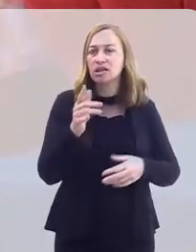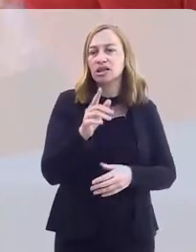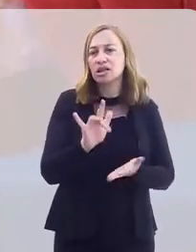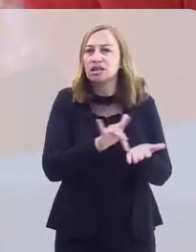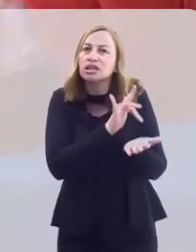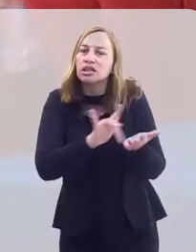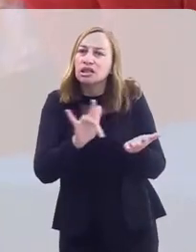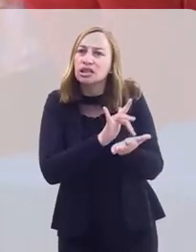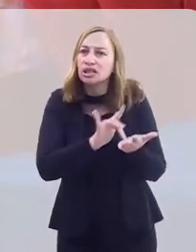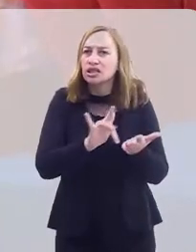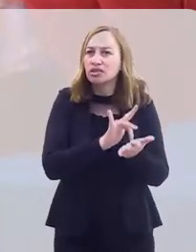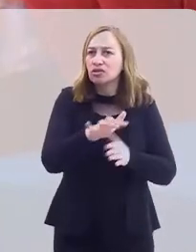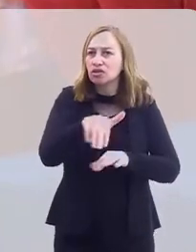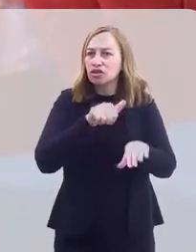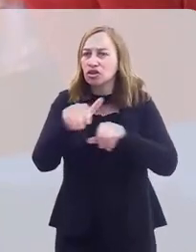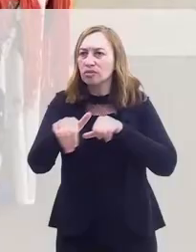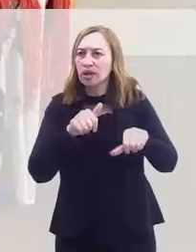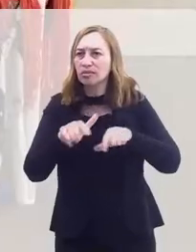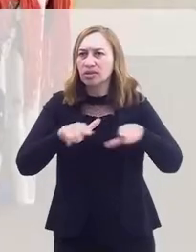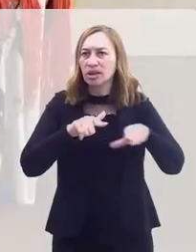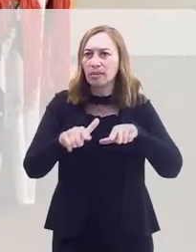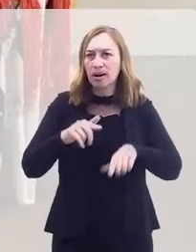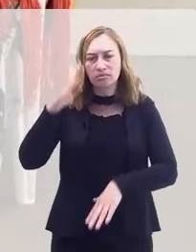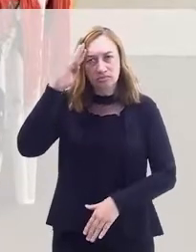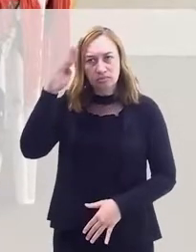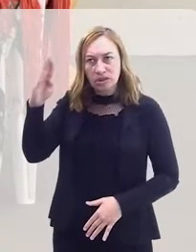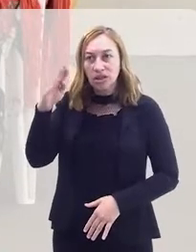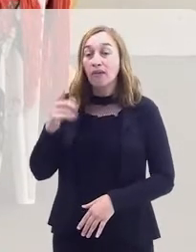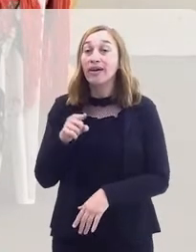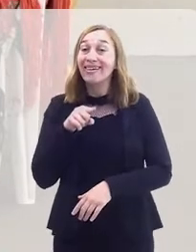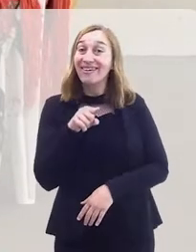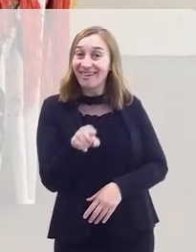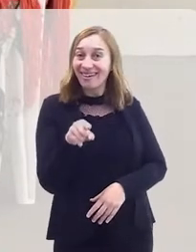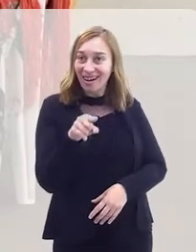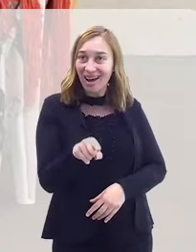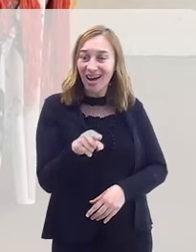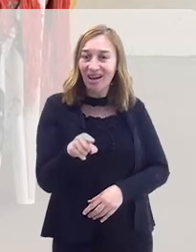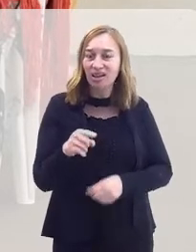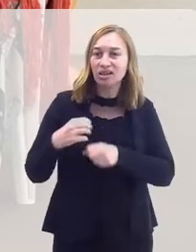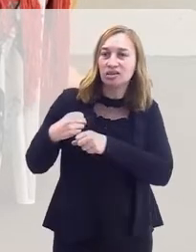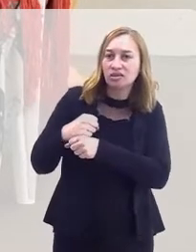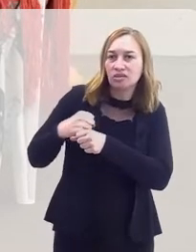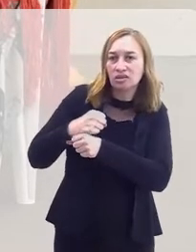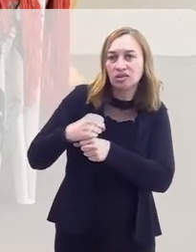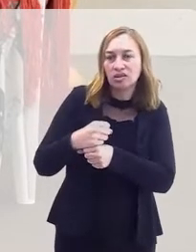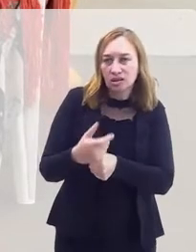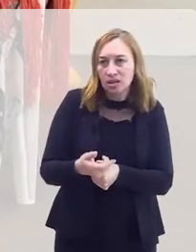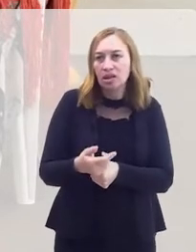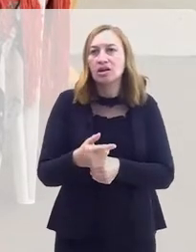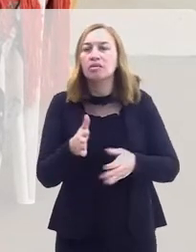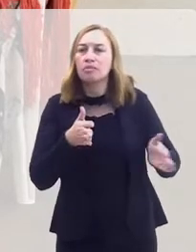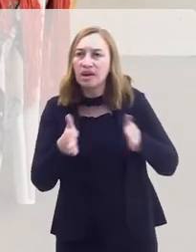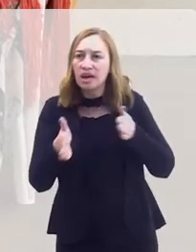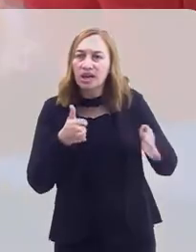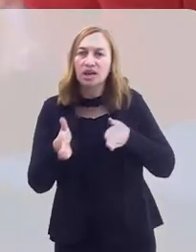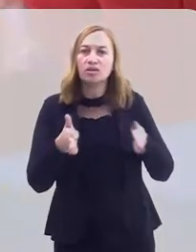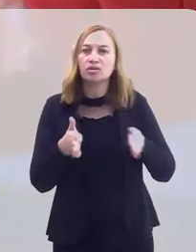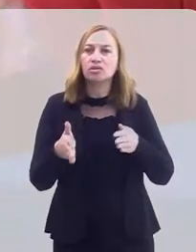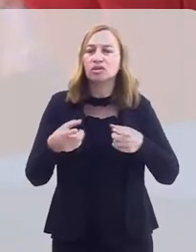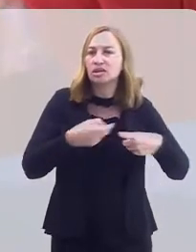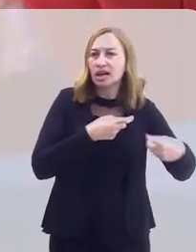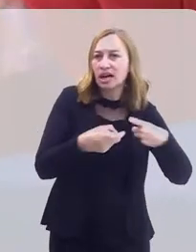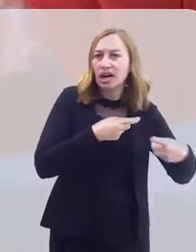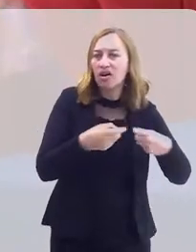recrutados, né, para o serviço militar. E lá, né, durante a guerra,